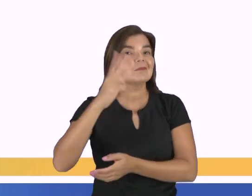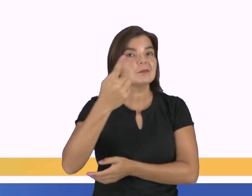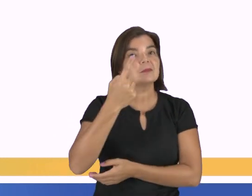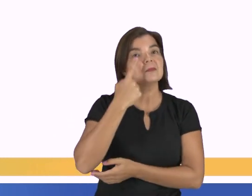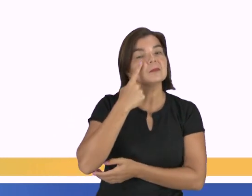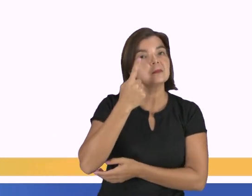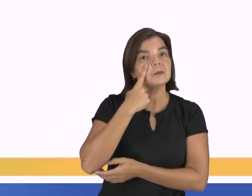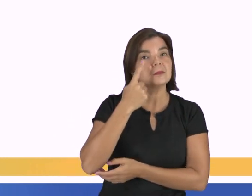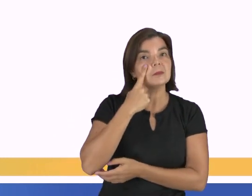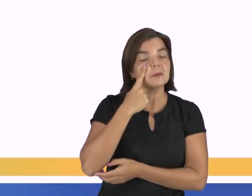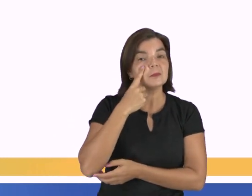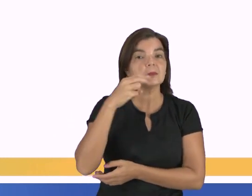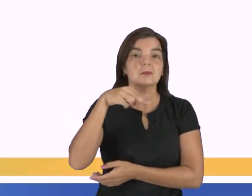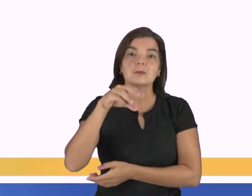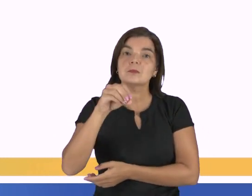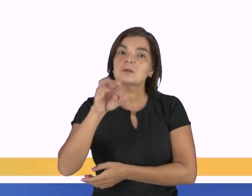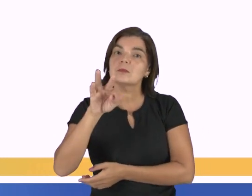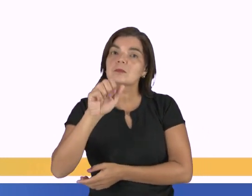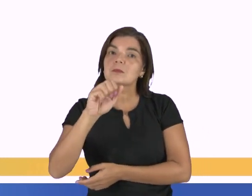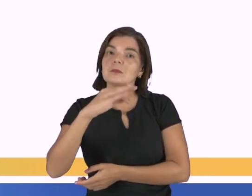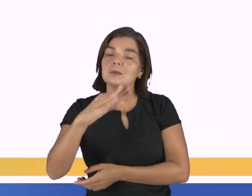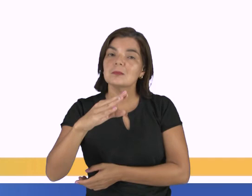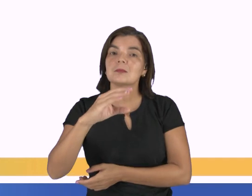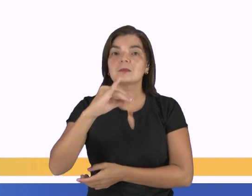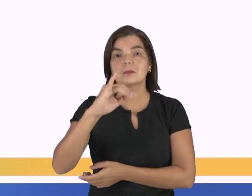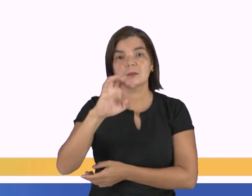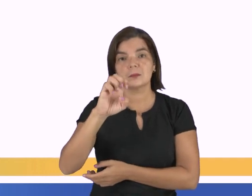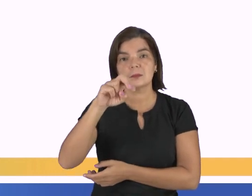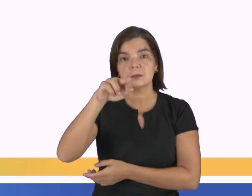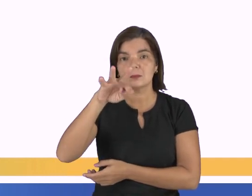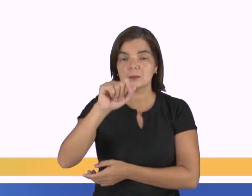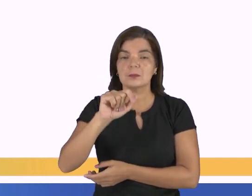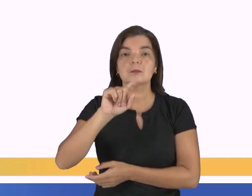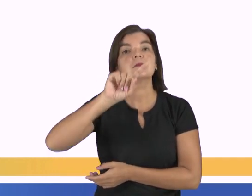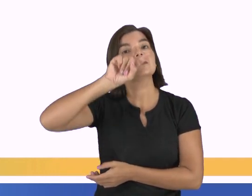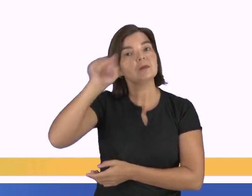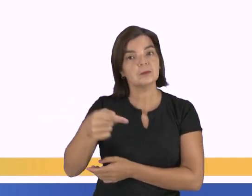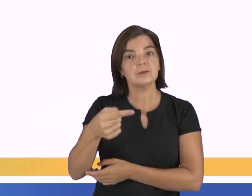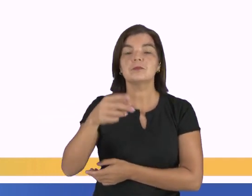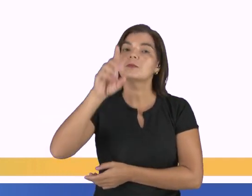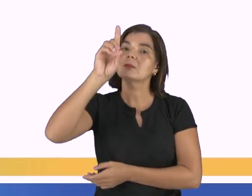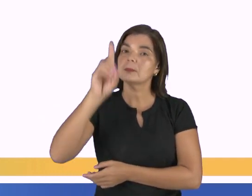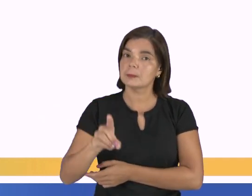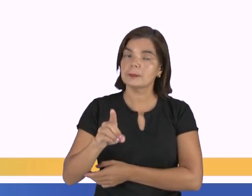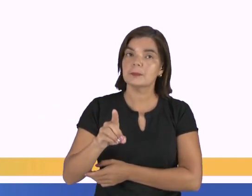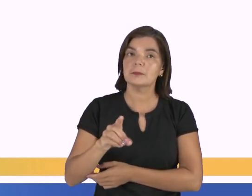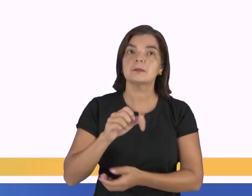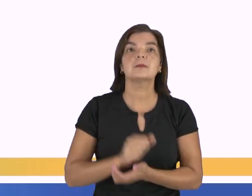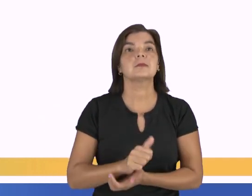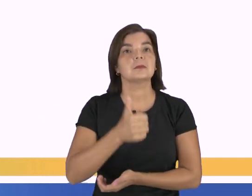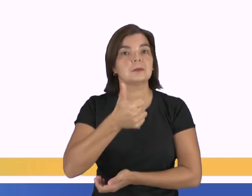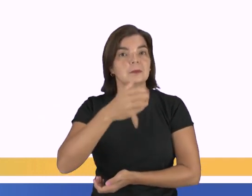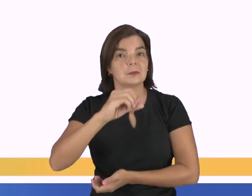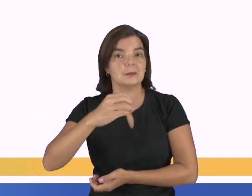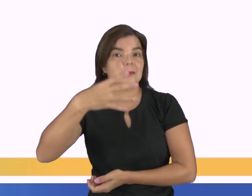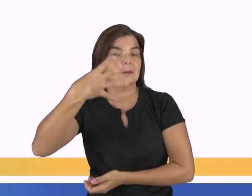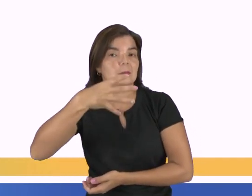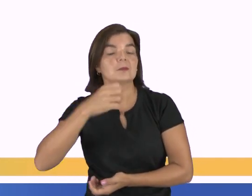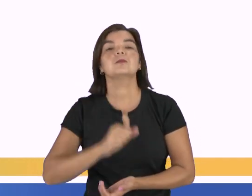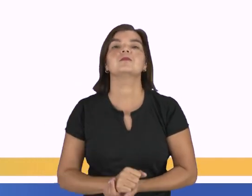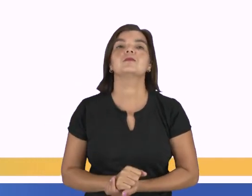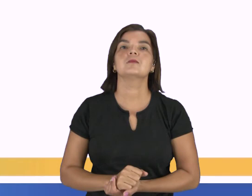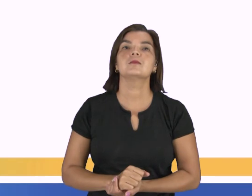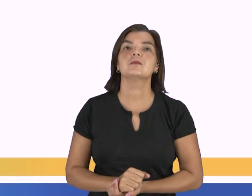notação científica para não se perder nessa questão. Então, ele jogar vírgula para a direita aí, o 10 à quinta vai ficar 10 à quarta. E no outro,